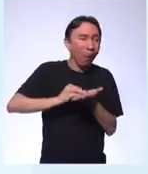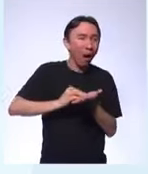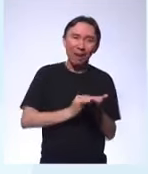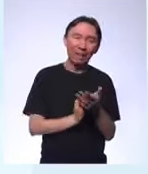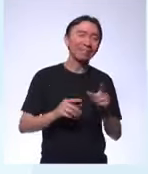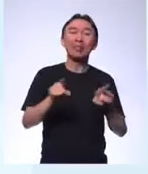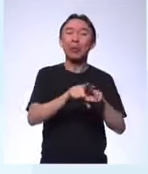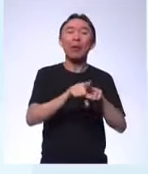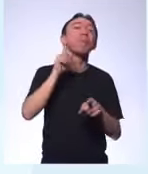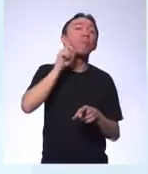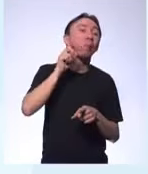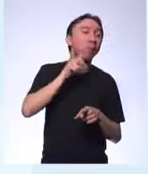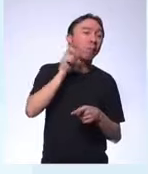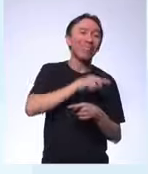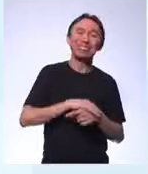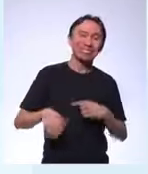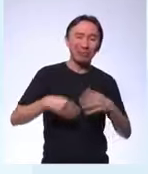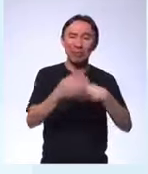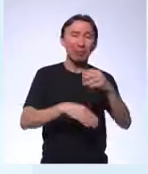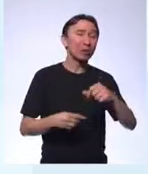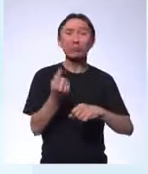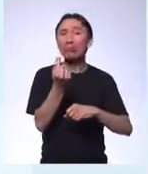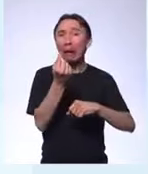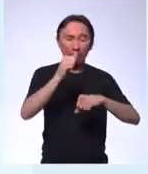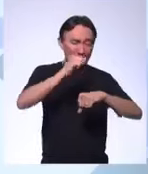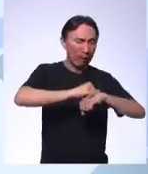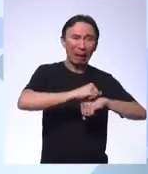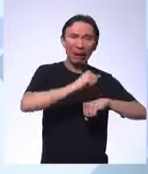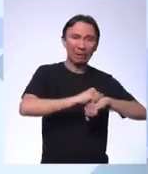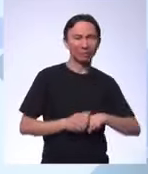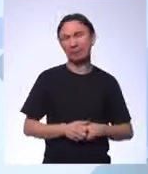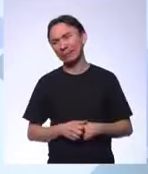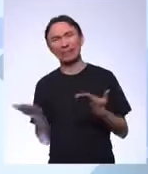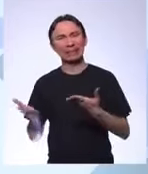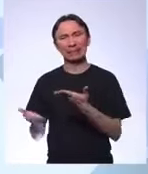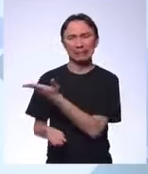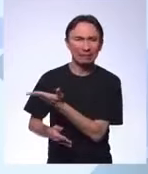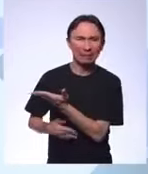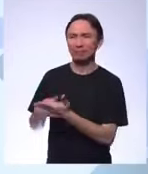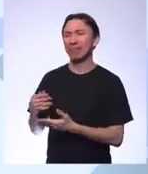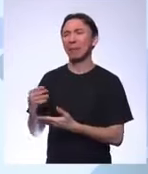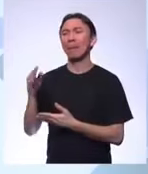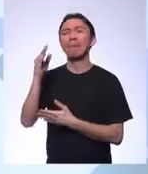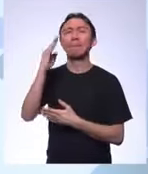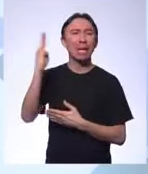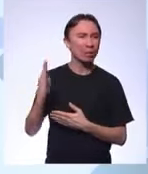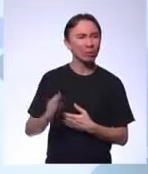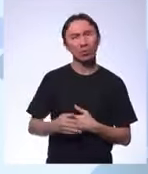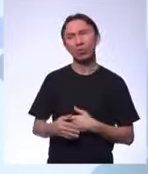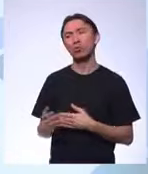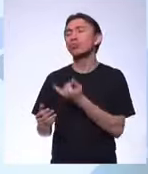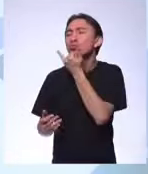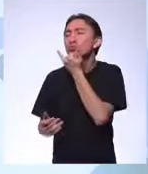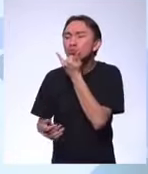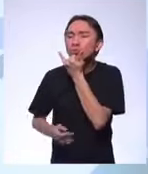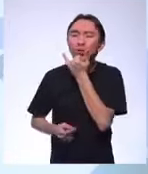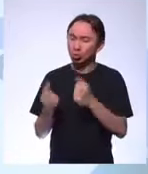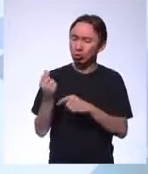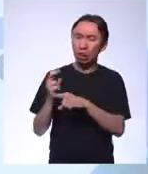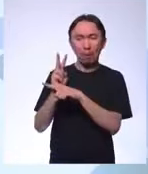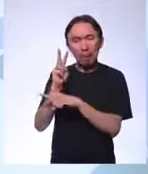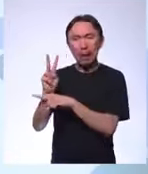crise econômica, e aí eles vão olhar para a carinha aqui do governo brasileiro e falar assim, olha, a torneirinha do empréstimo a gente vai fechar agora, porque a